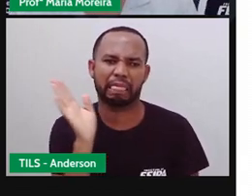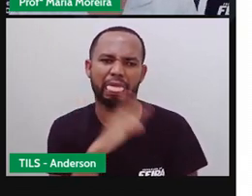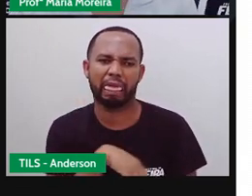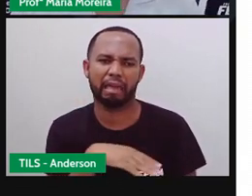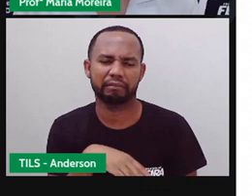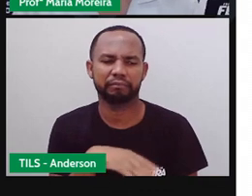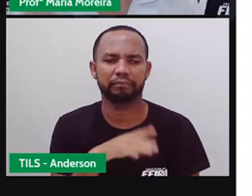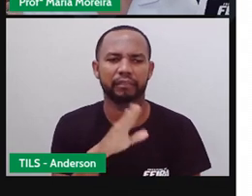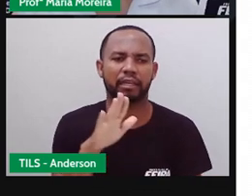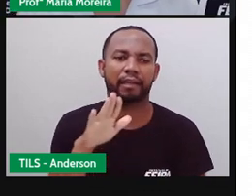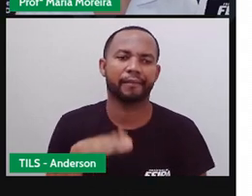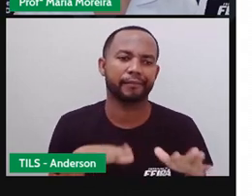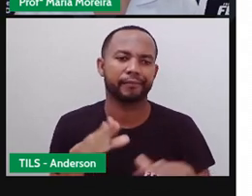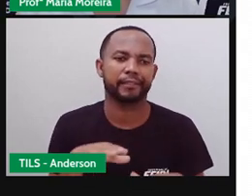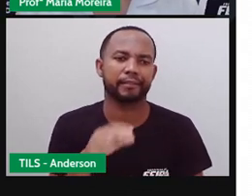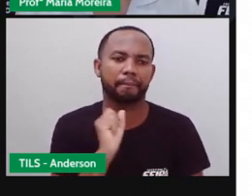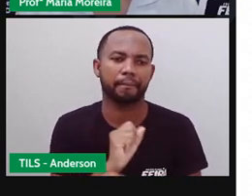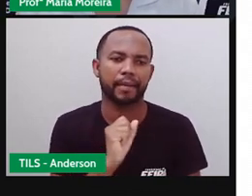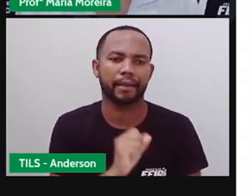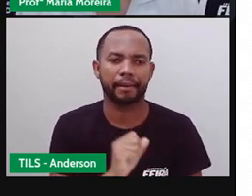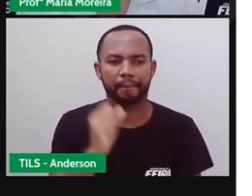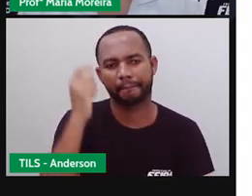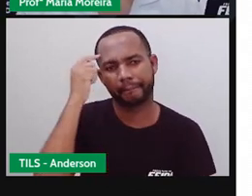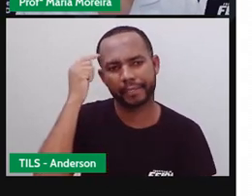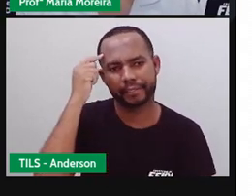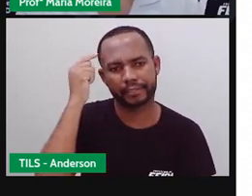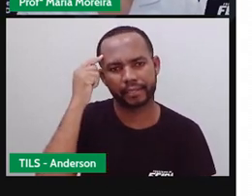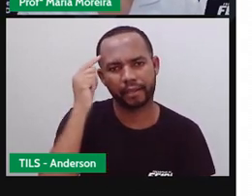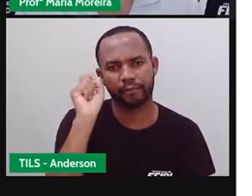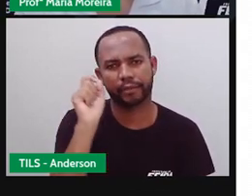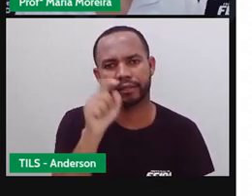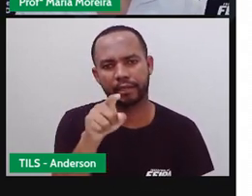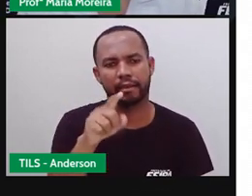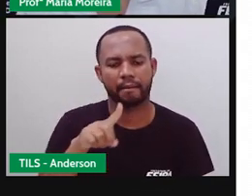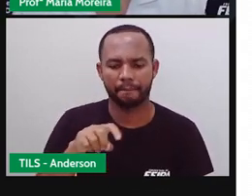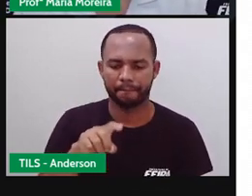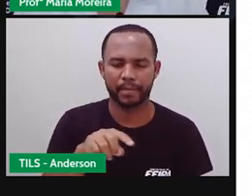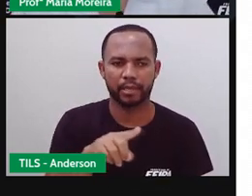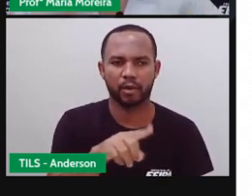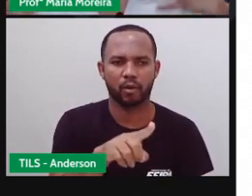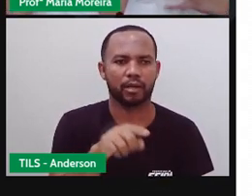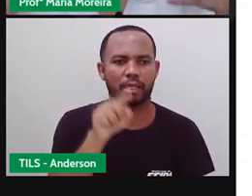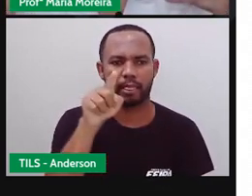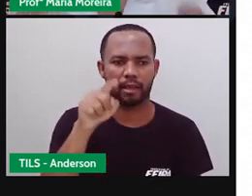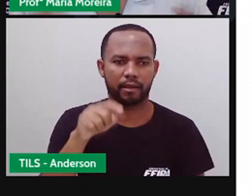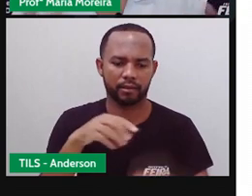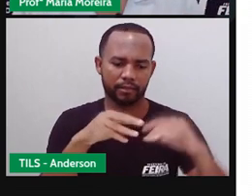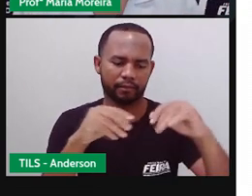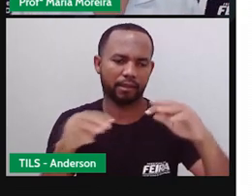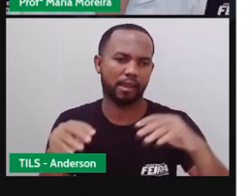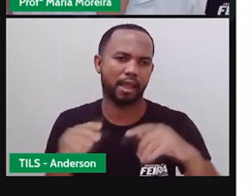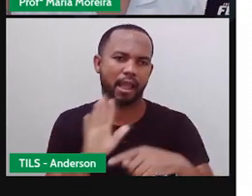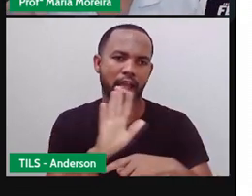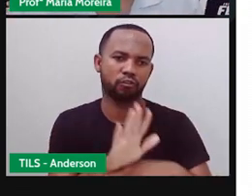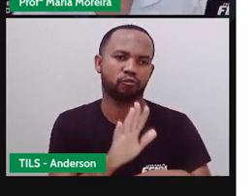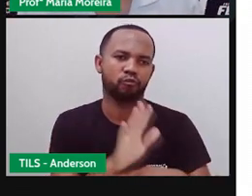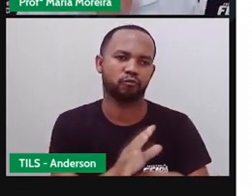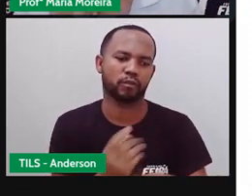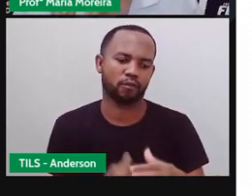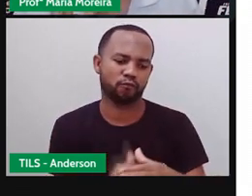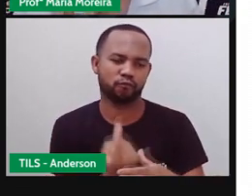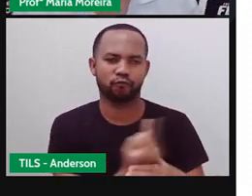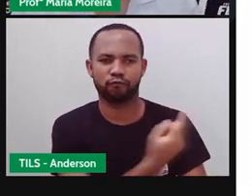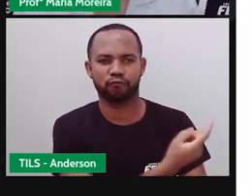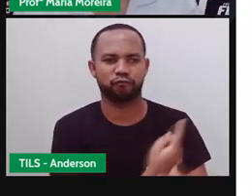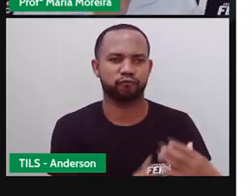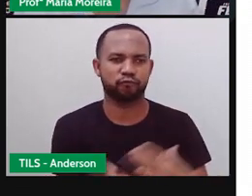pára para pensar o seguinte isso a gente tirar minhoca do solo o solo e não vai ter o que ó esse essa respiração Esse